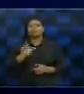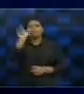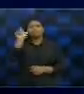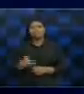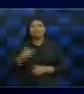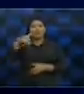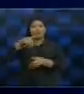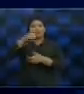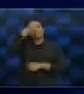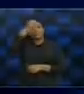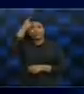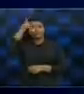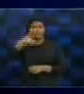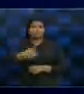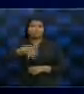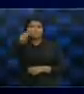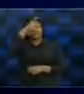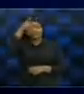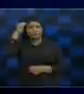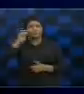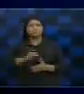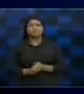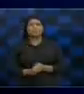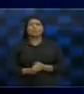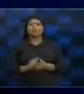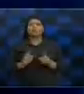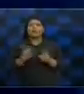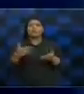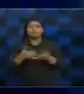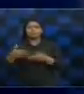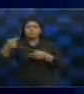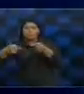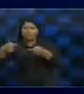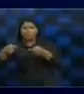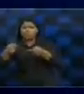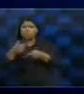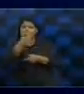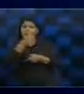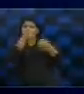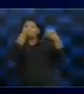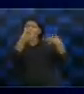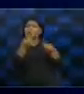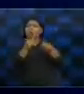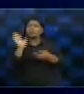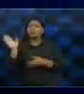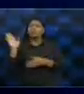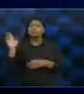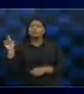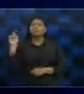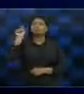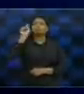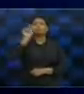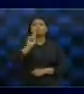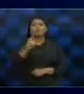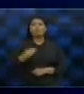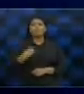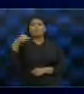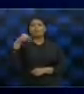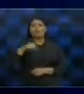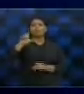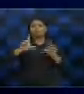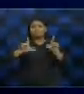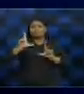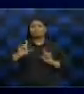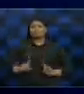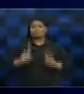de prefeito. Mas antes do início do nosso debate, vamos ver um pouco da chegada dos candidatos. Já